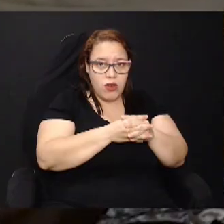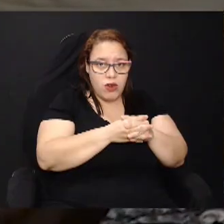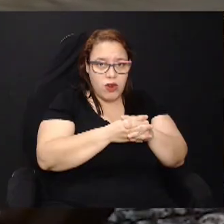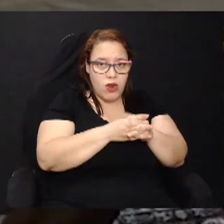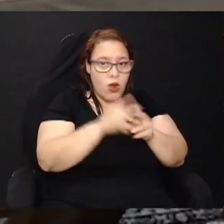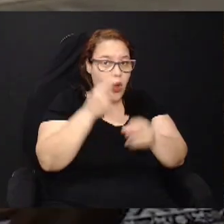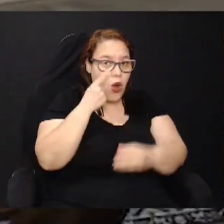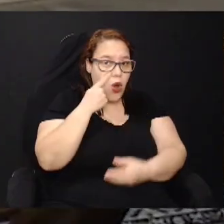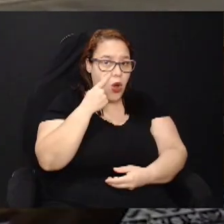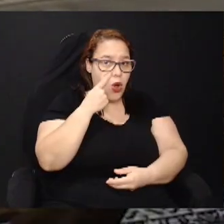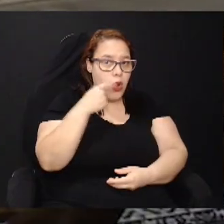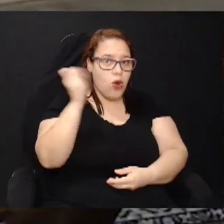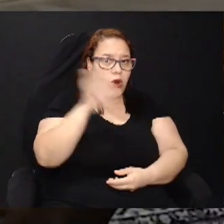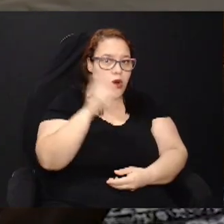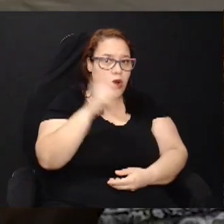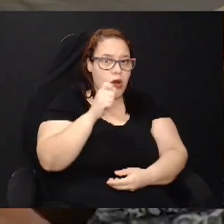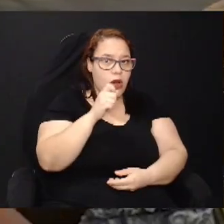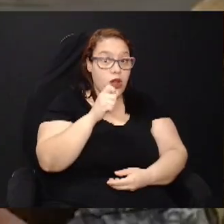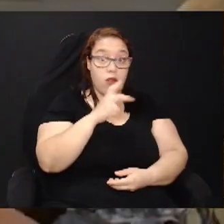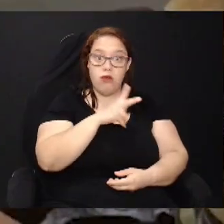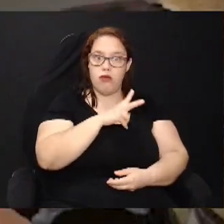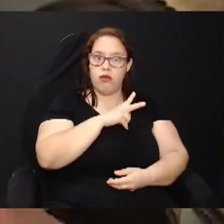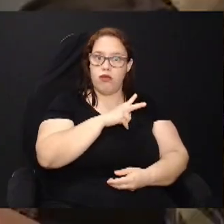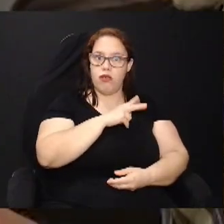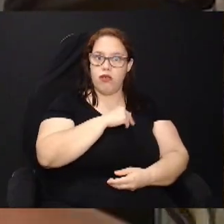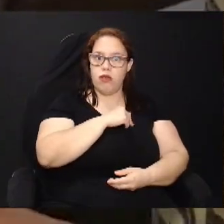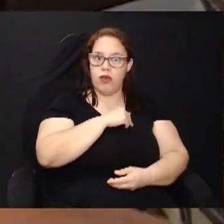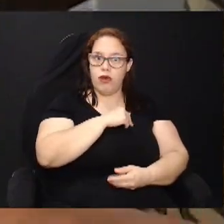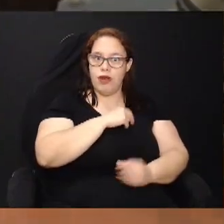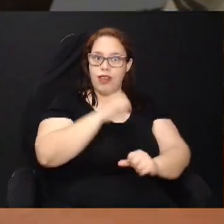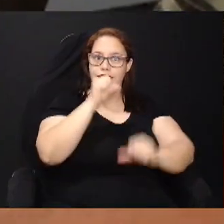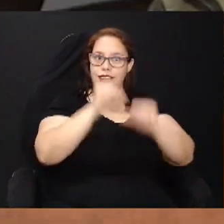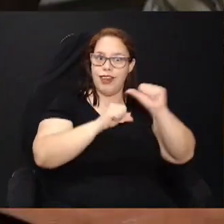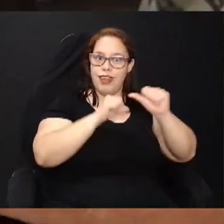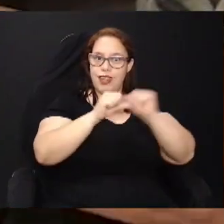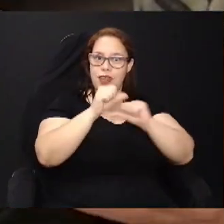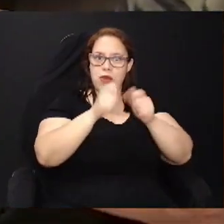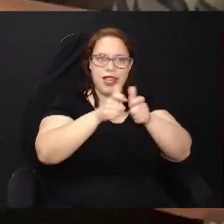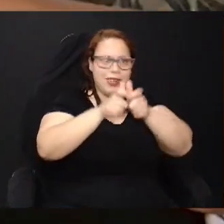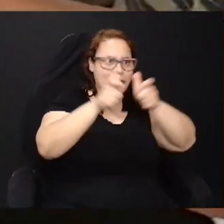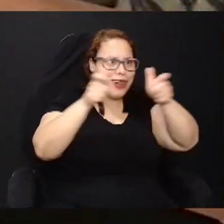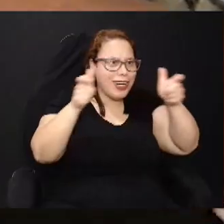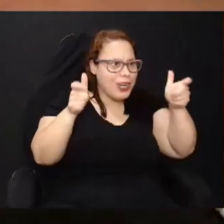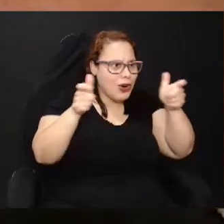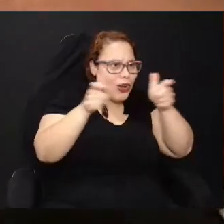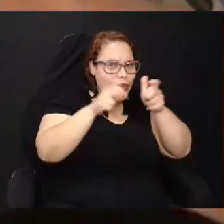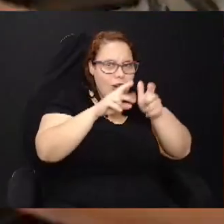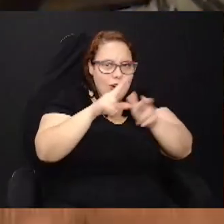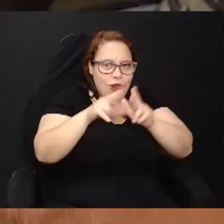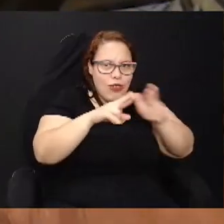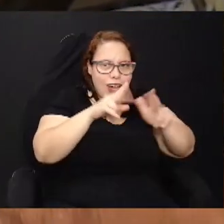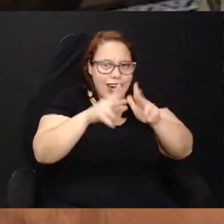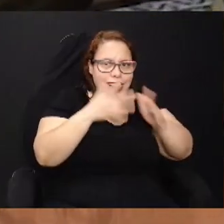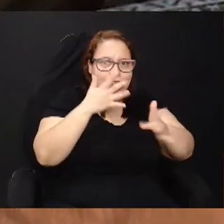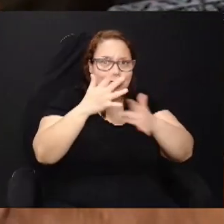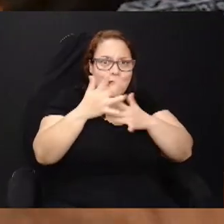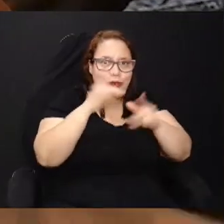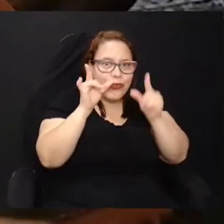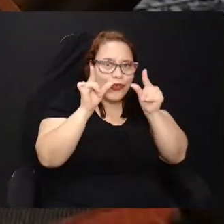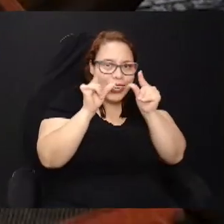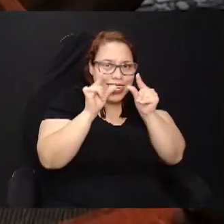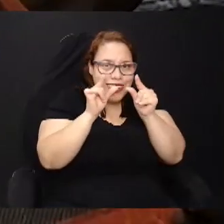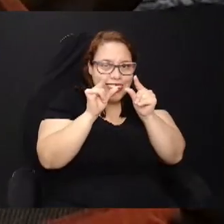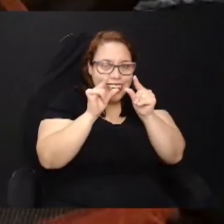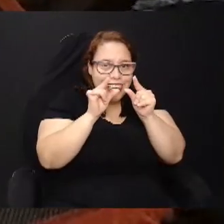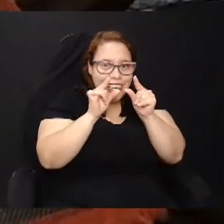2, 3, e você consegue transformar aquilo que parecia tão grande em várias coisas menores,